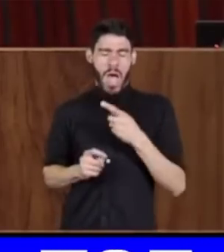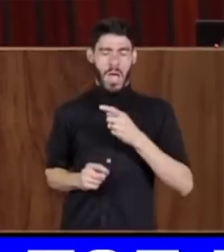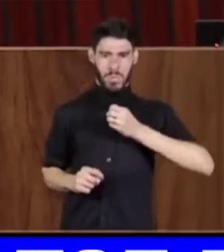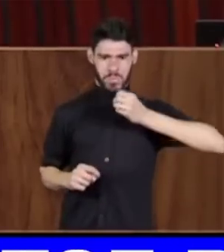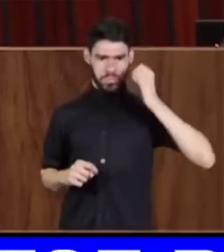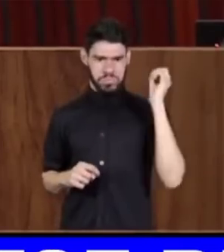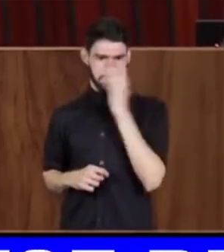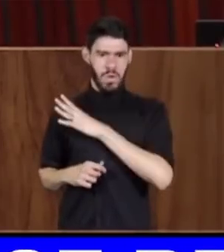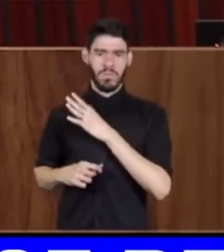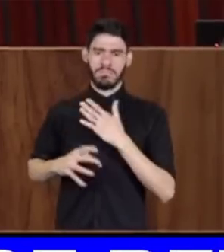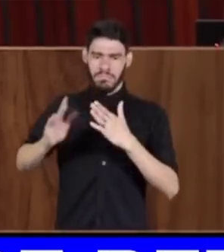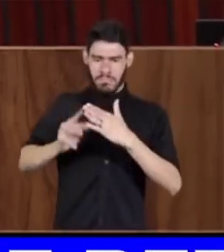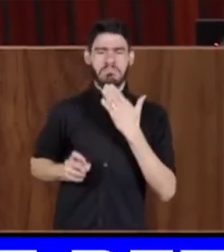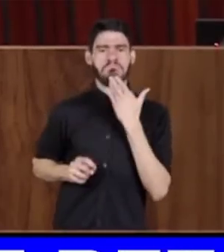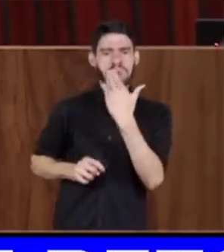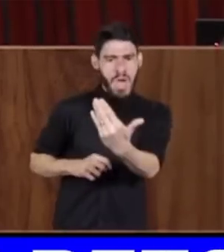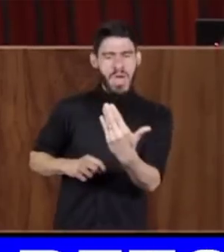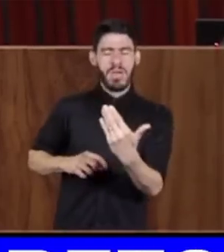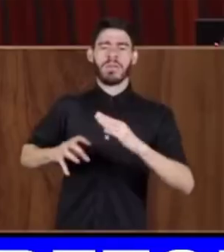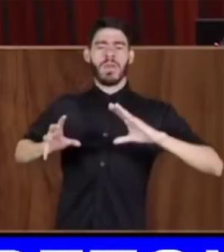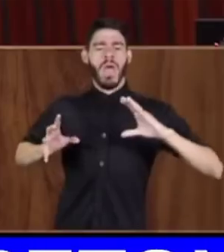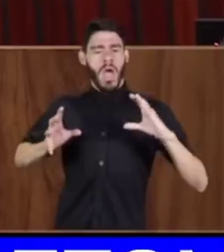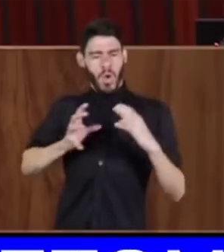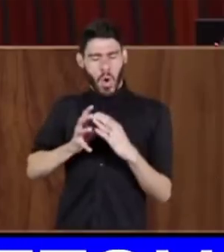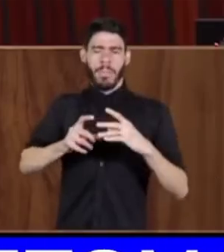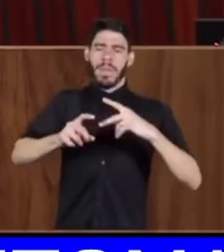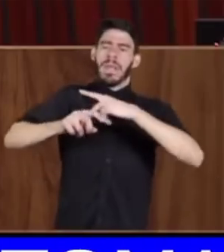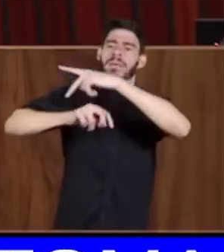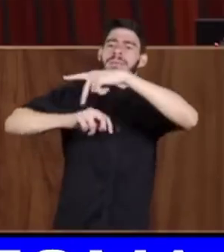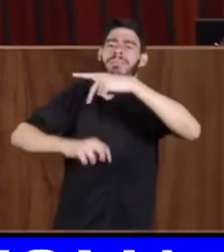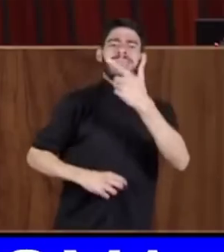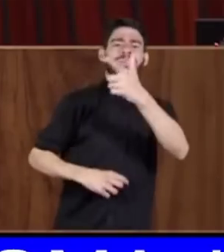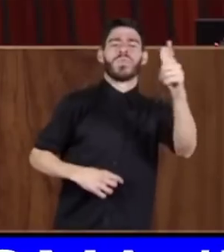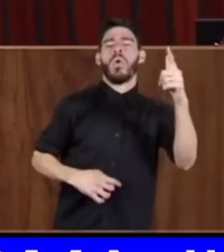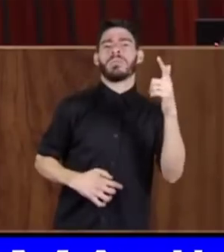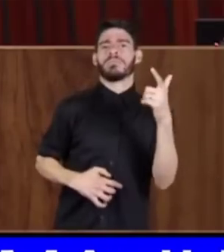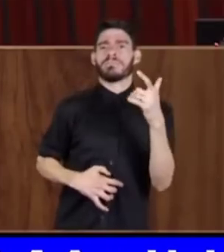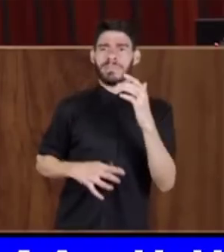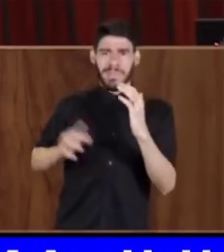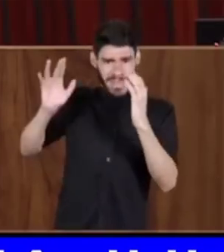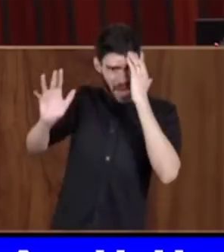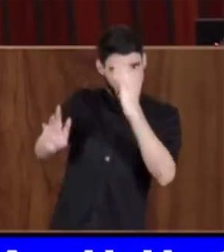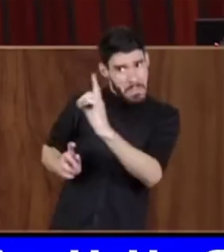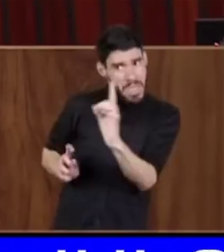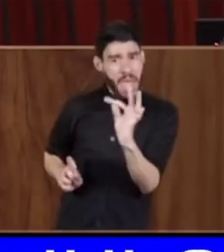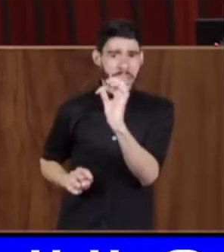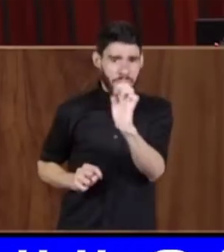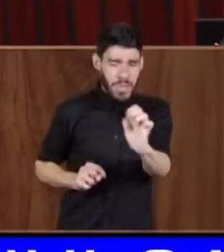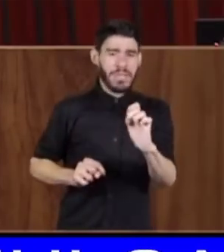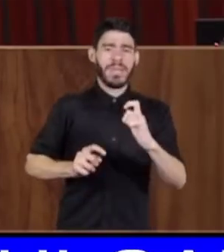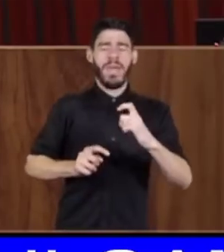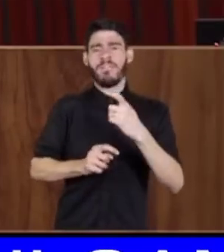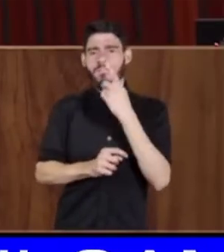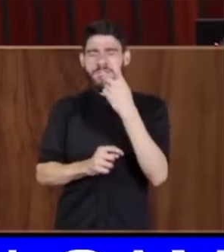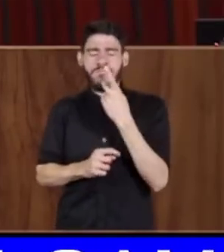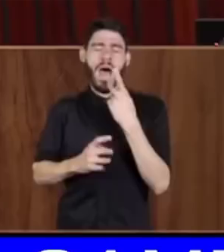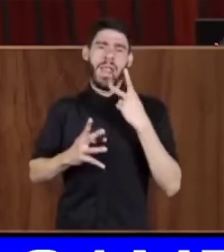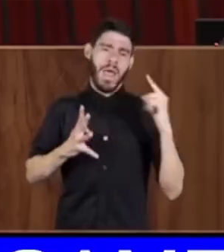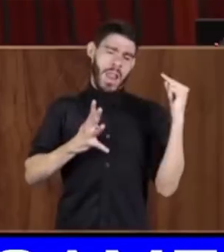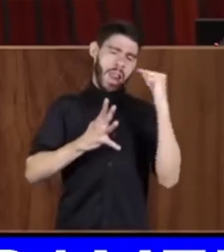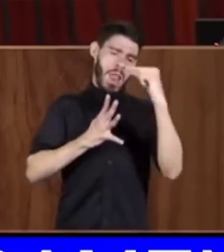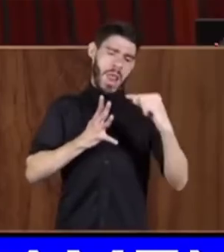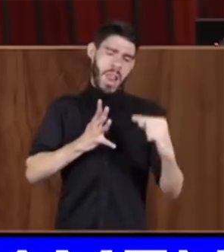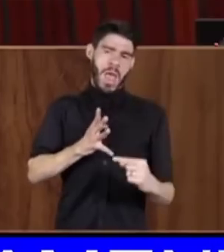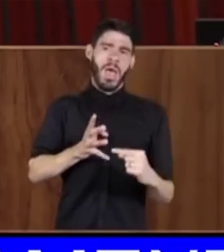rude para que a comunidade internacional não desse ouvidos ao TSE e arrematou os pontos com